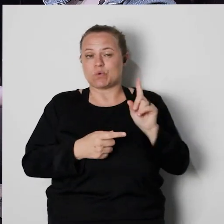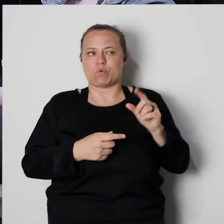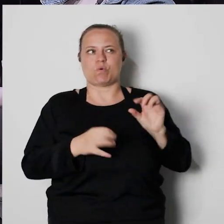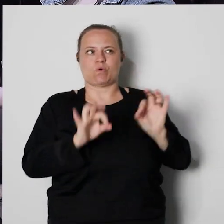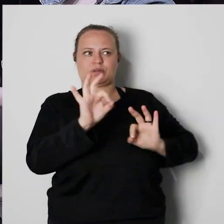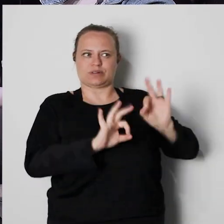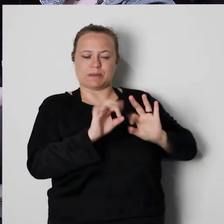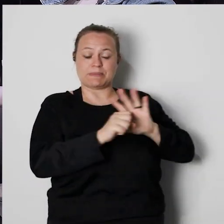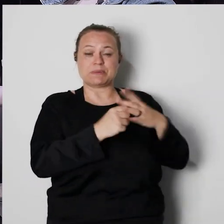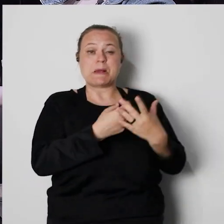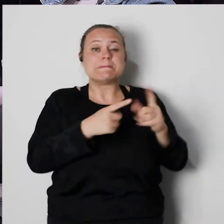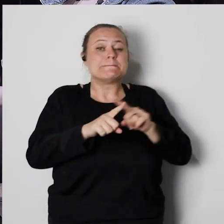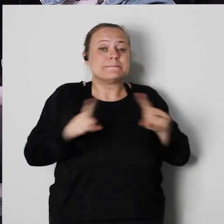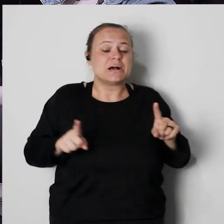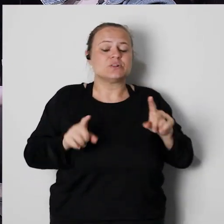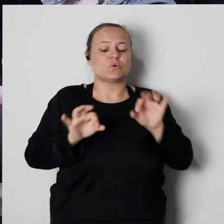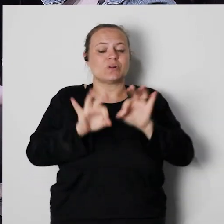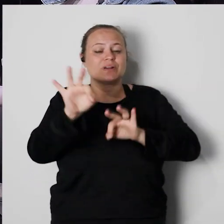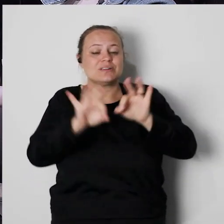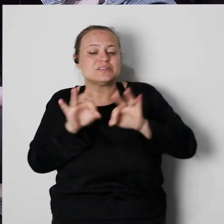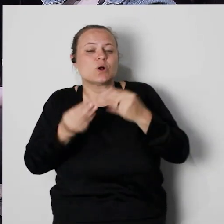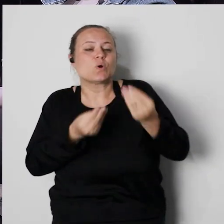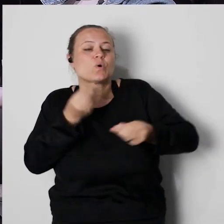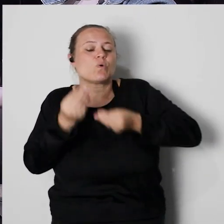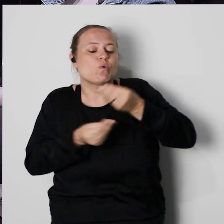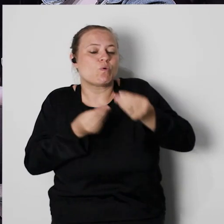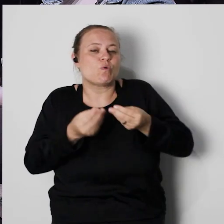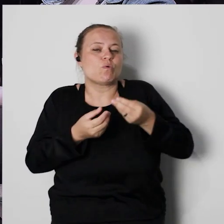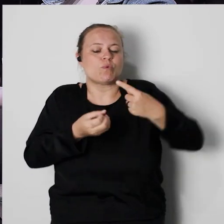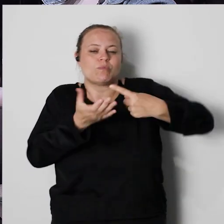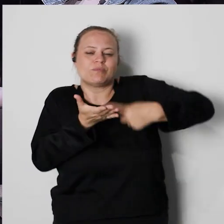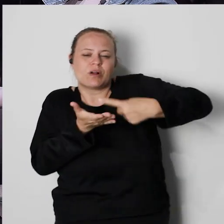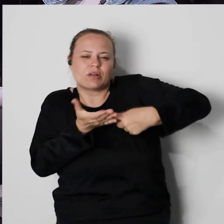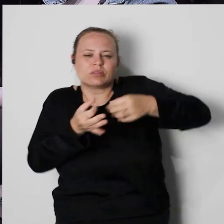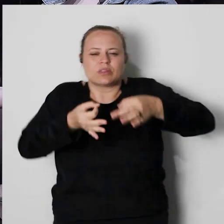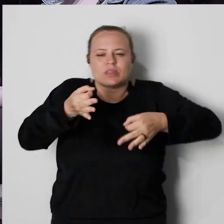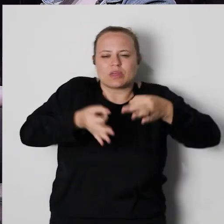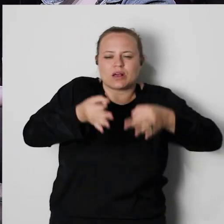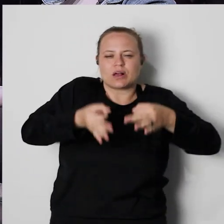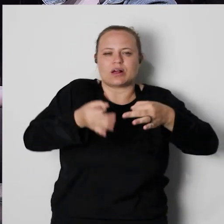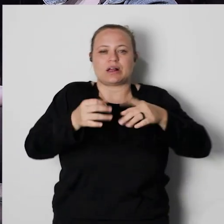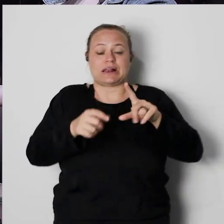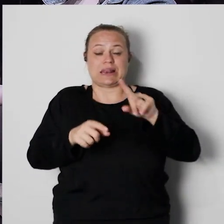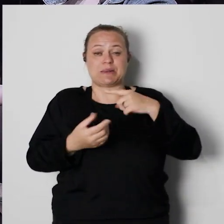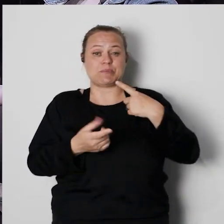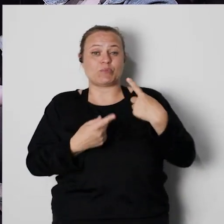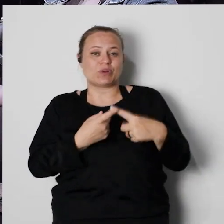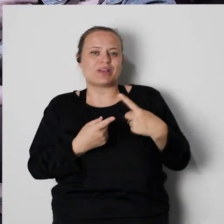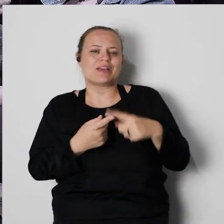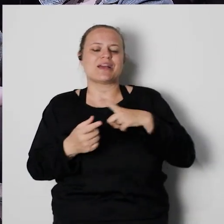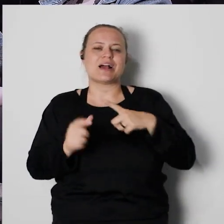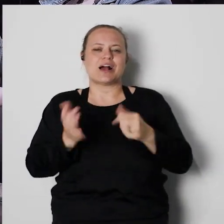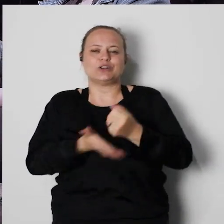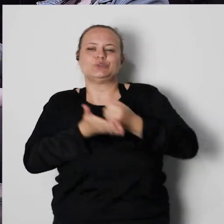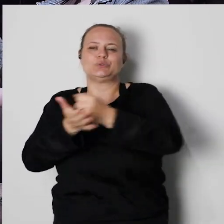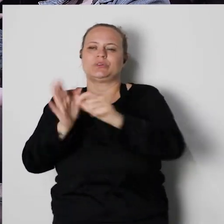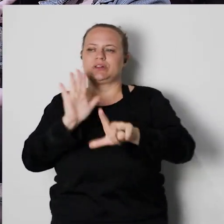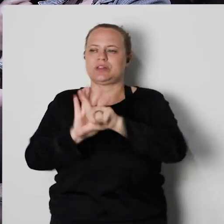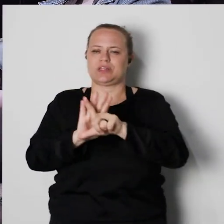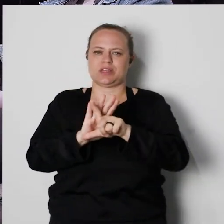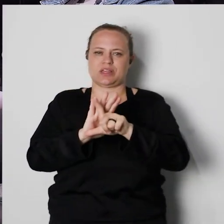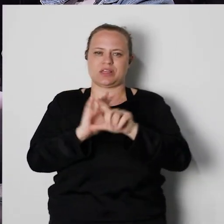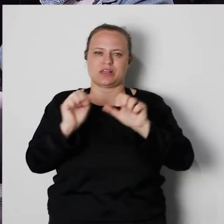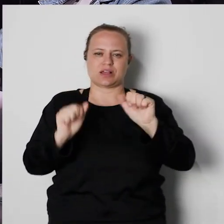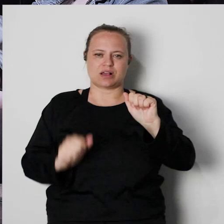né? Em relação à pandemia e a toda a articulação que foi feita, não nos preparar para a pandemia, mas